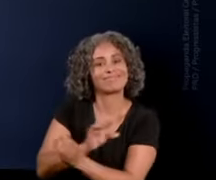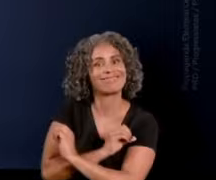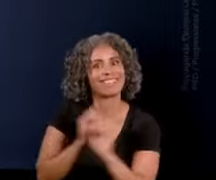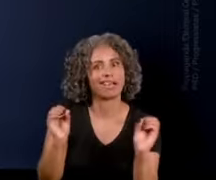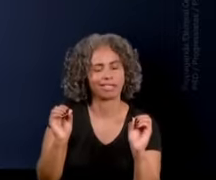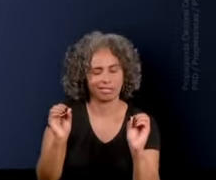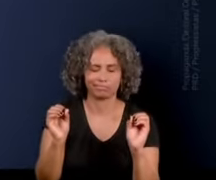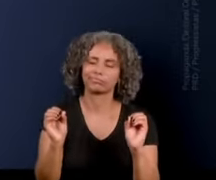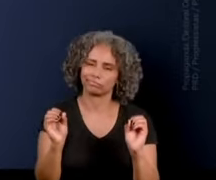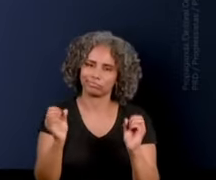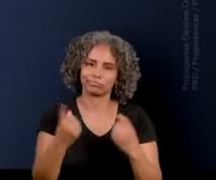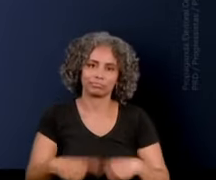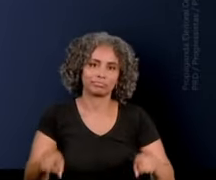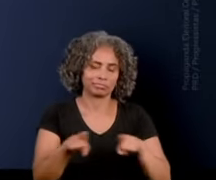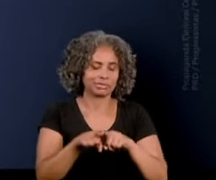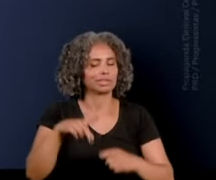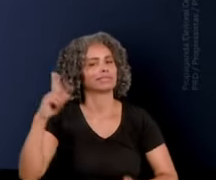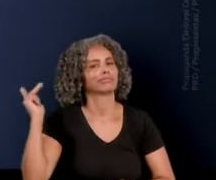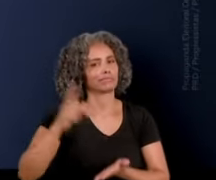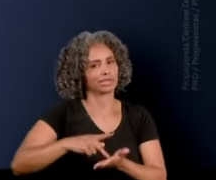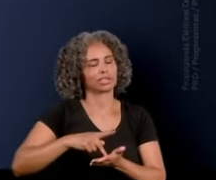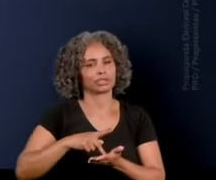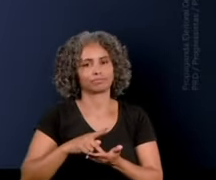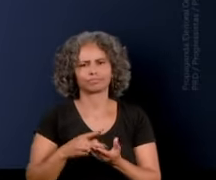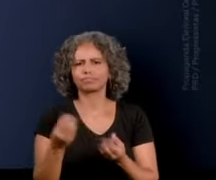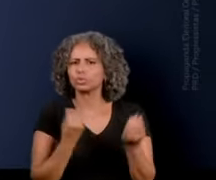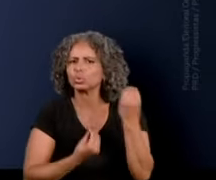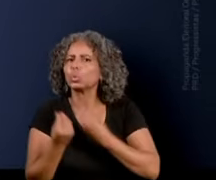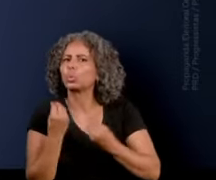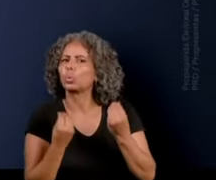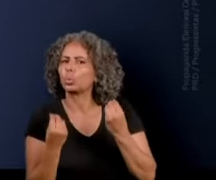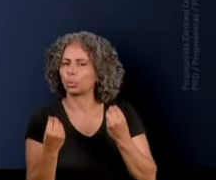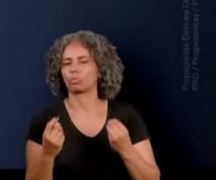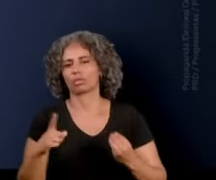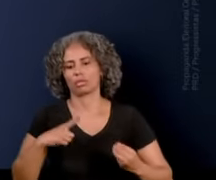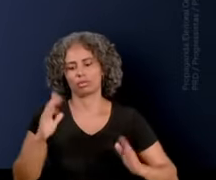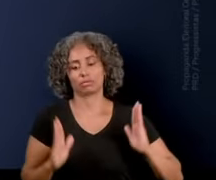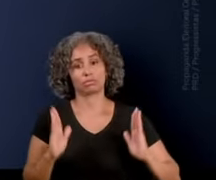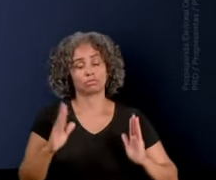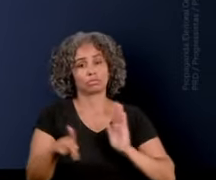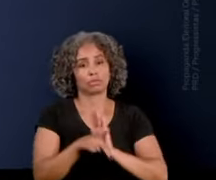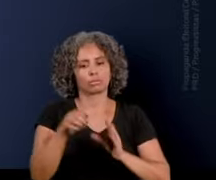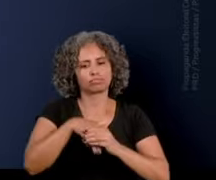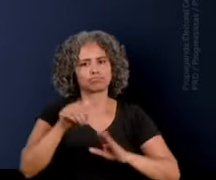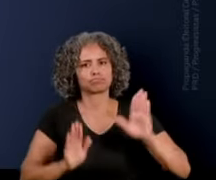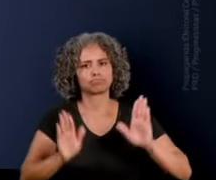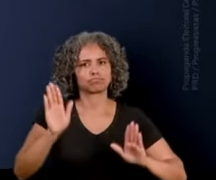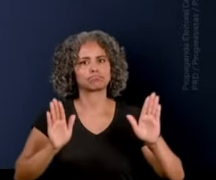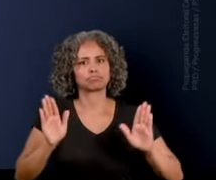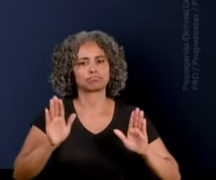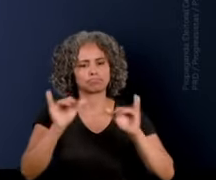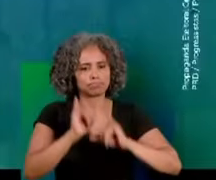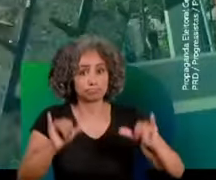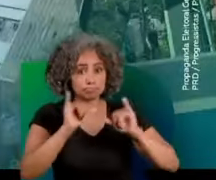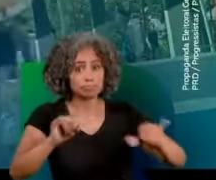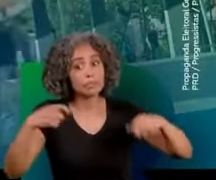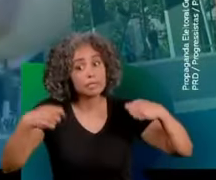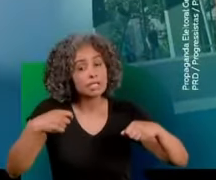é a verdade. E como estamos no meio de uma campanha eleitoral, a gente tem que cuidar do presente e falar do